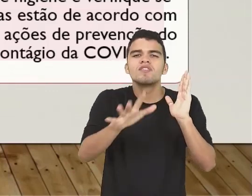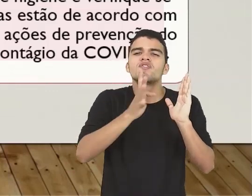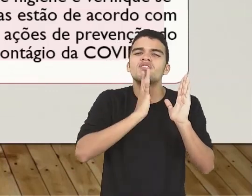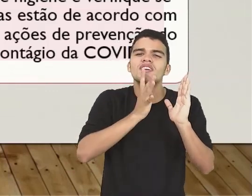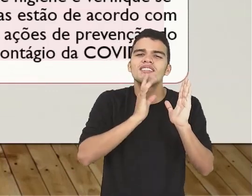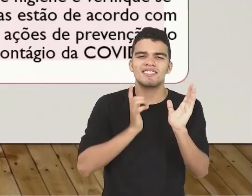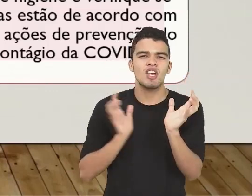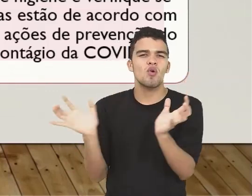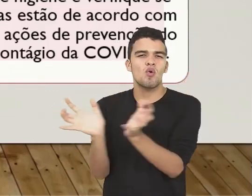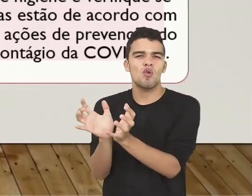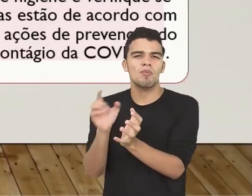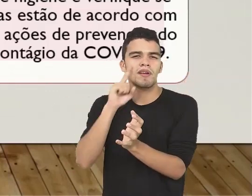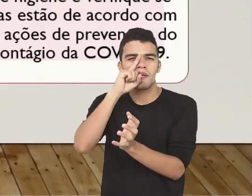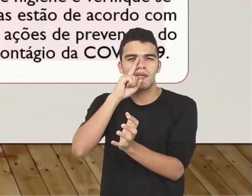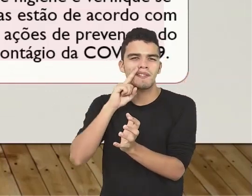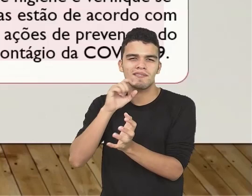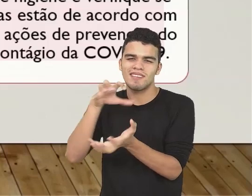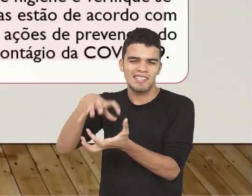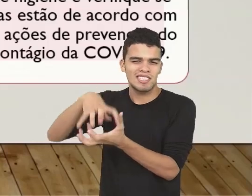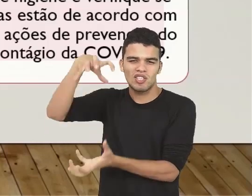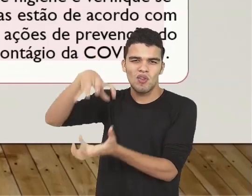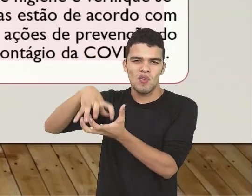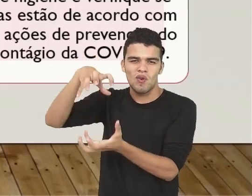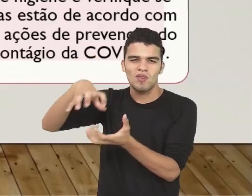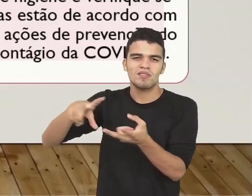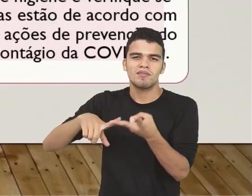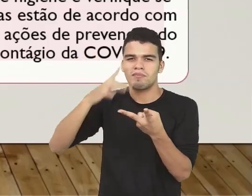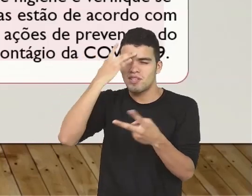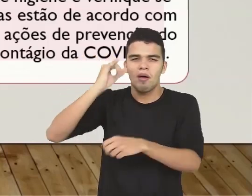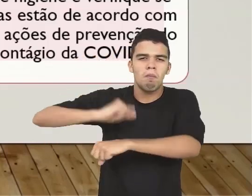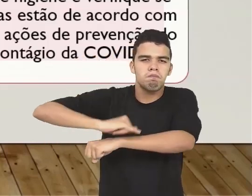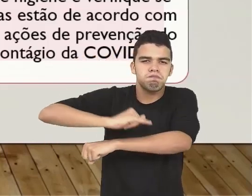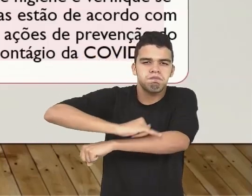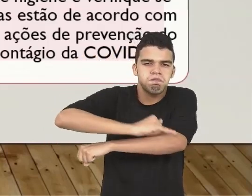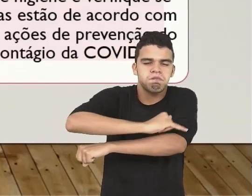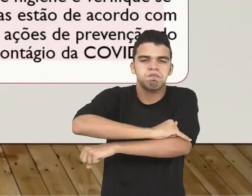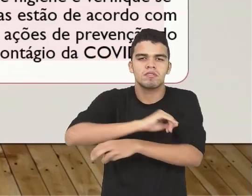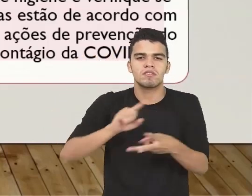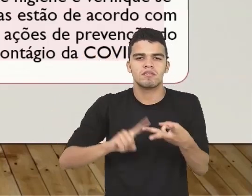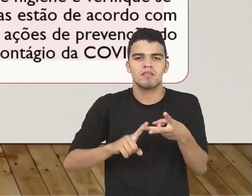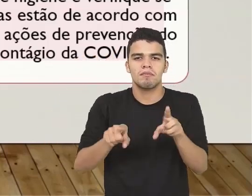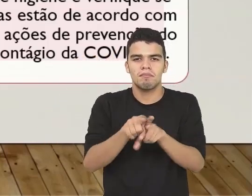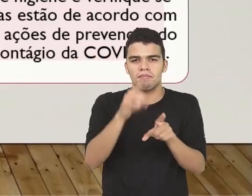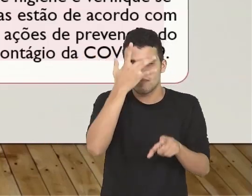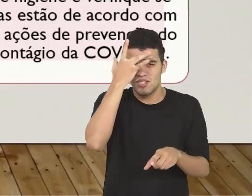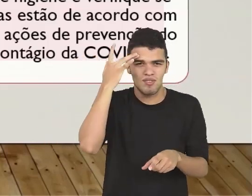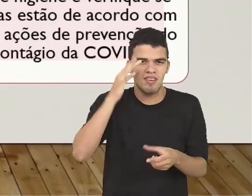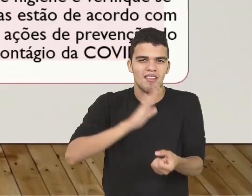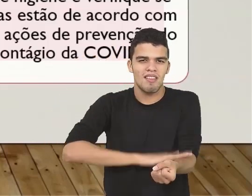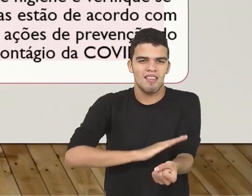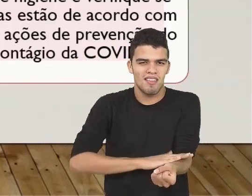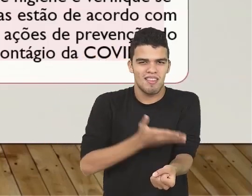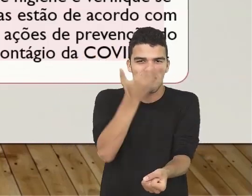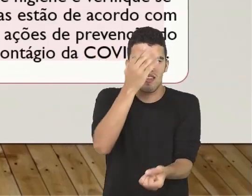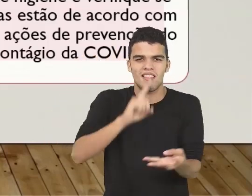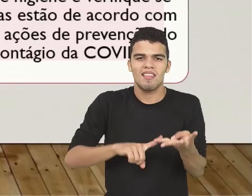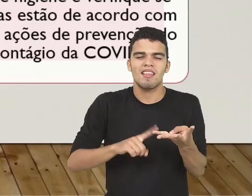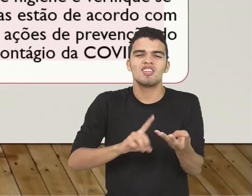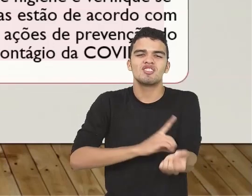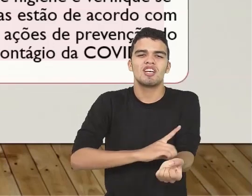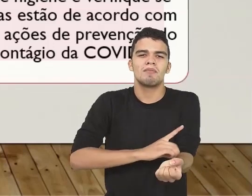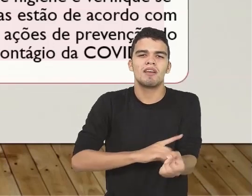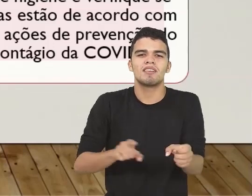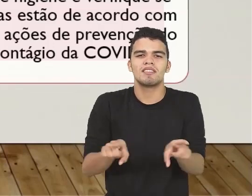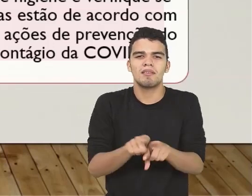para vocês, que são os idosos, os obesos, quem tem diabetes, quem sofre de pressão alta e quem tem um tratamento do